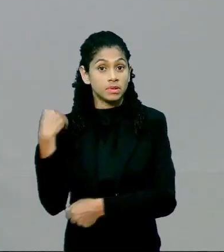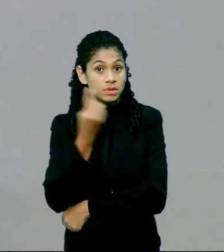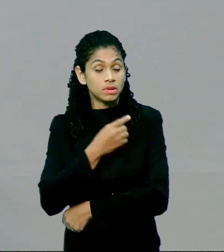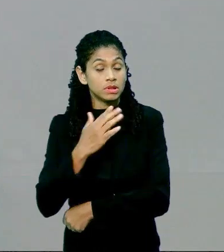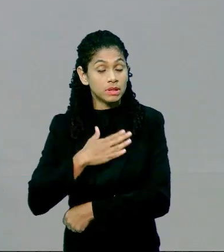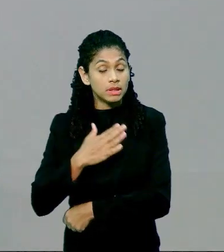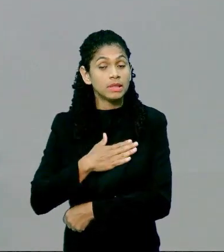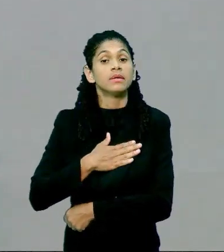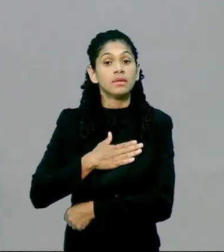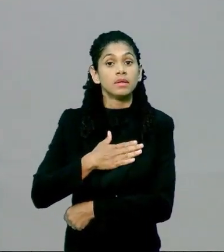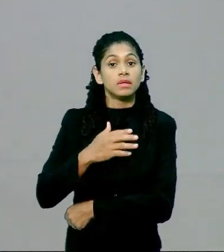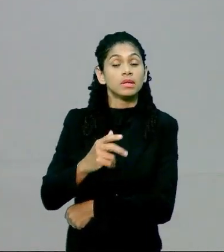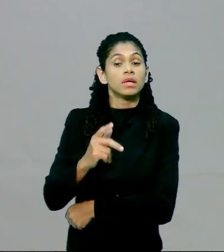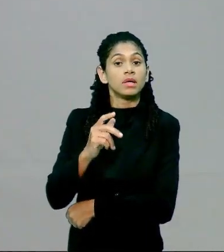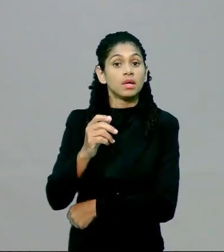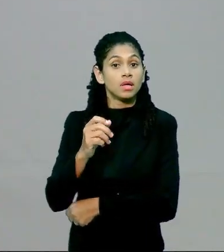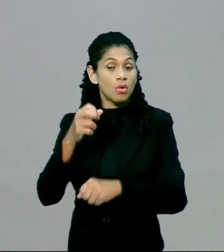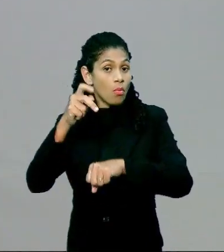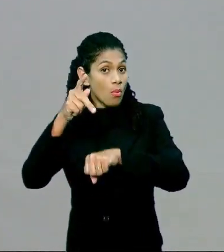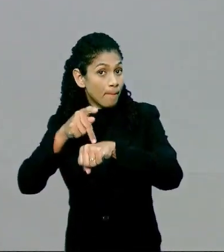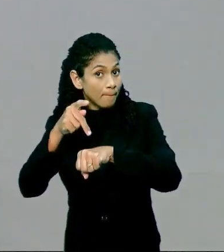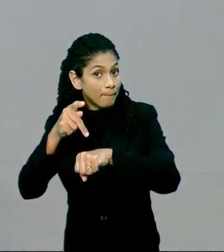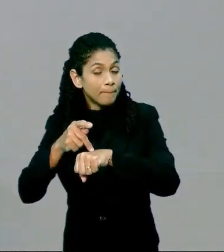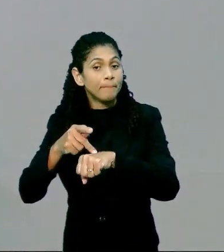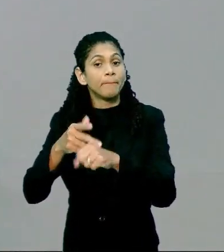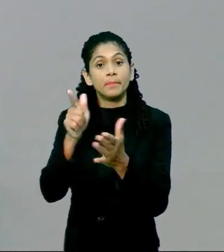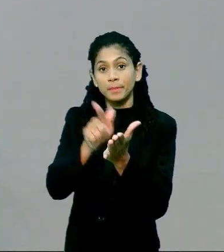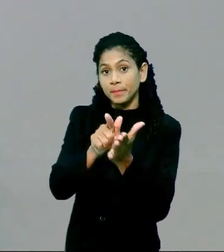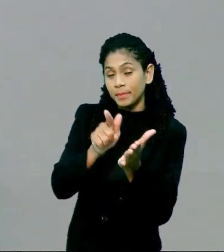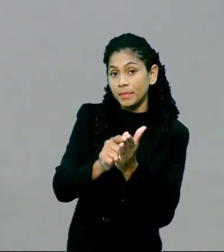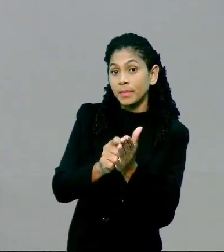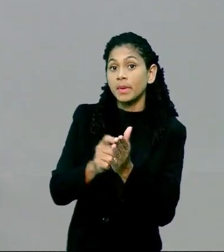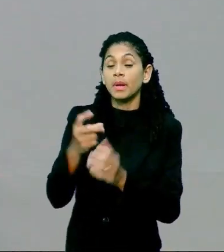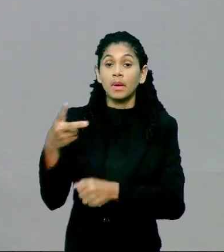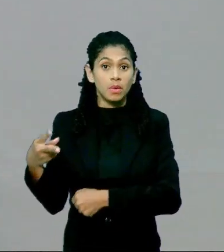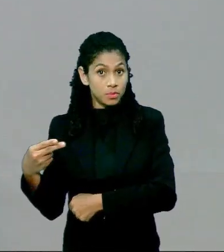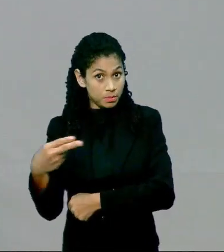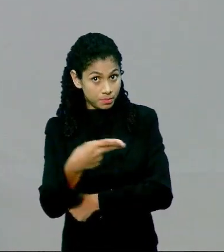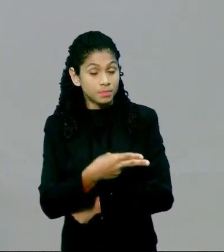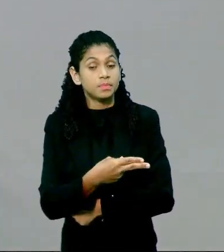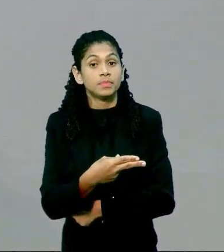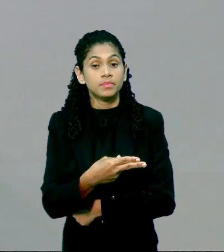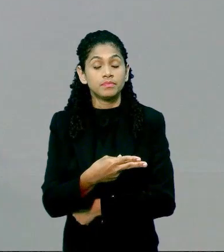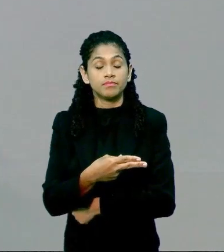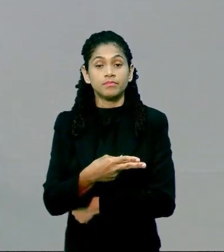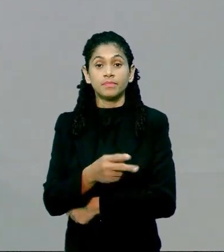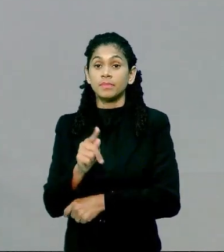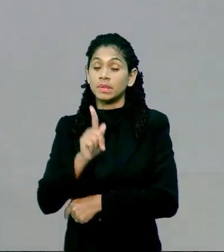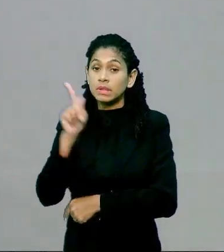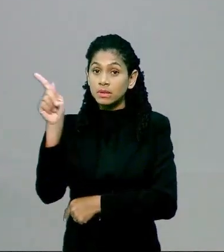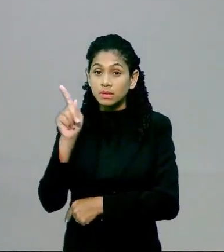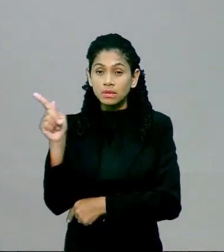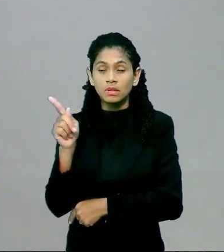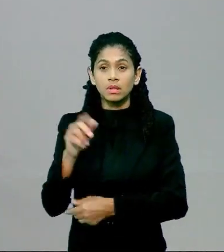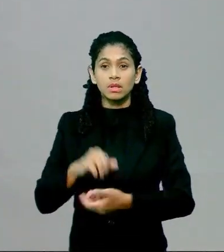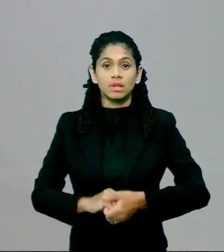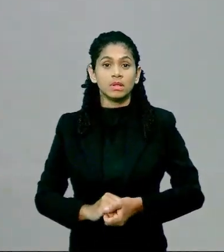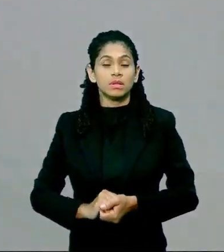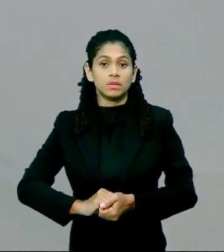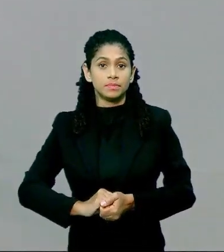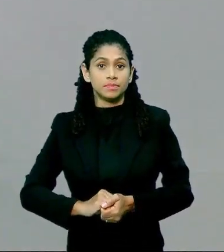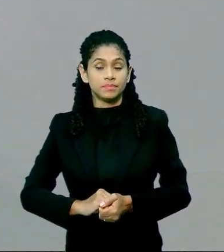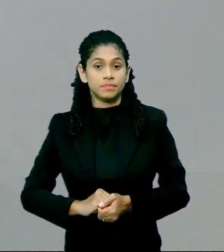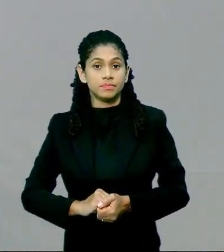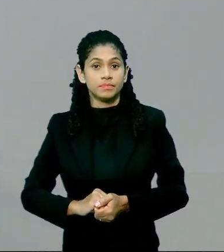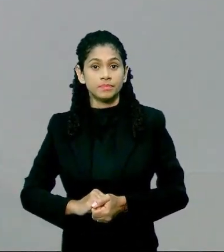essa representação porque no seu segmento oriental, essa é a definição dele. Mas Lagoaraca é uma